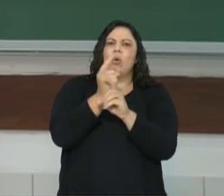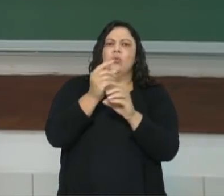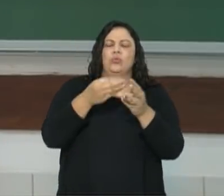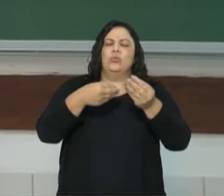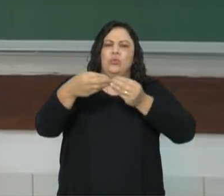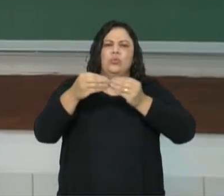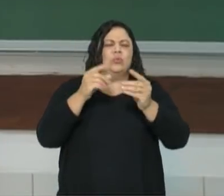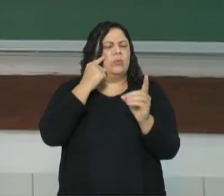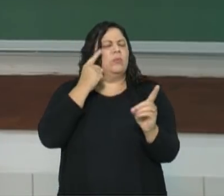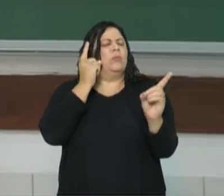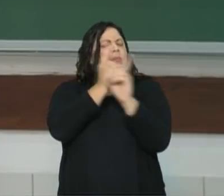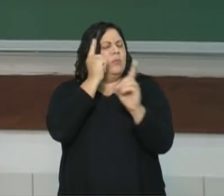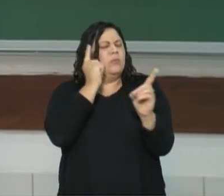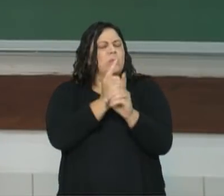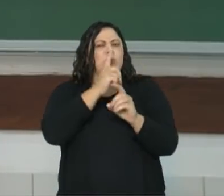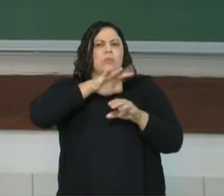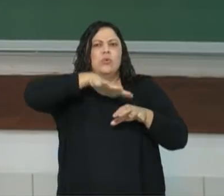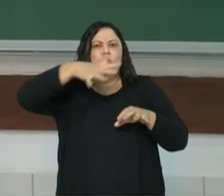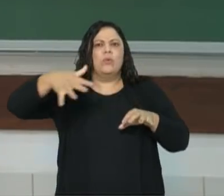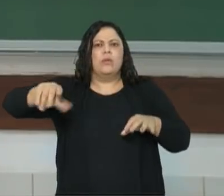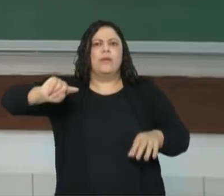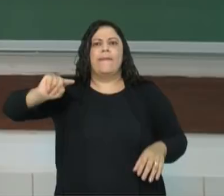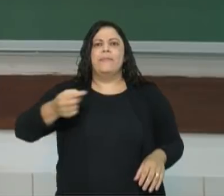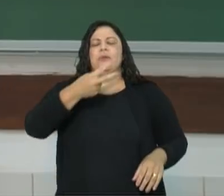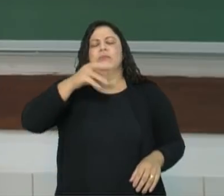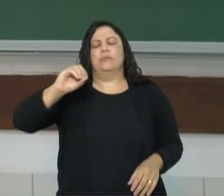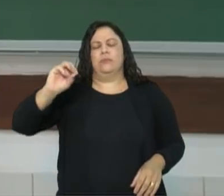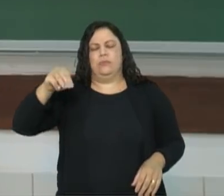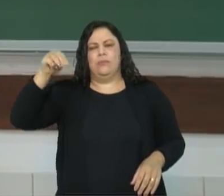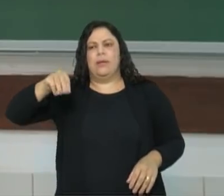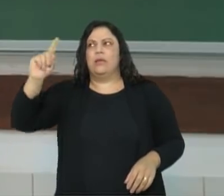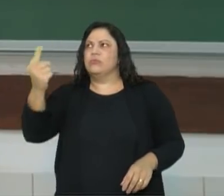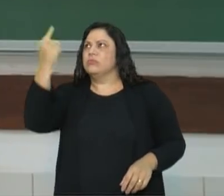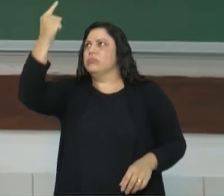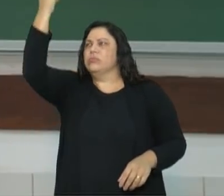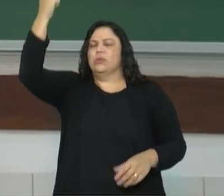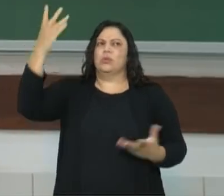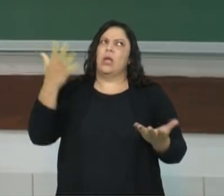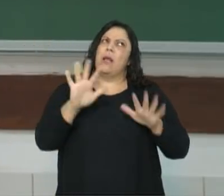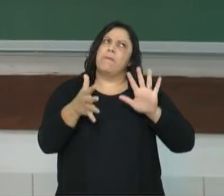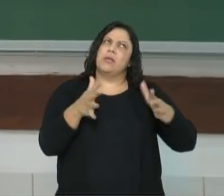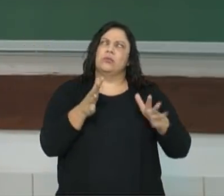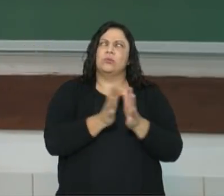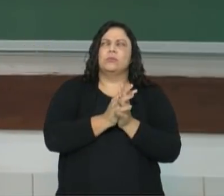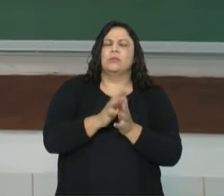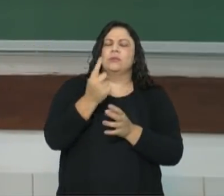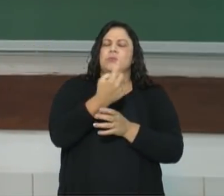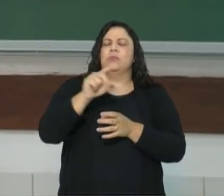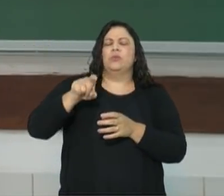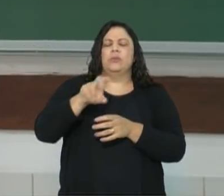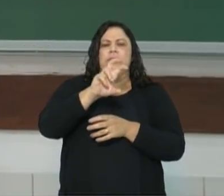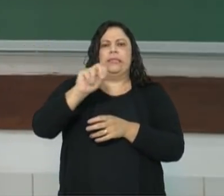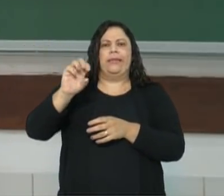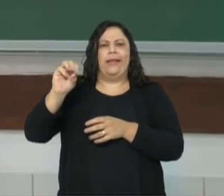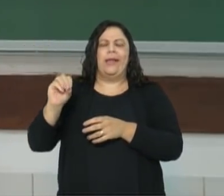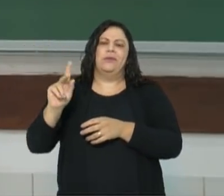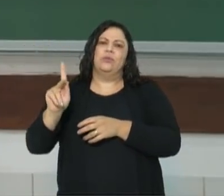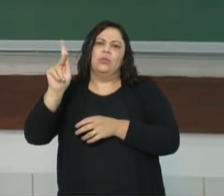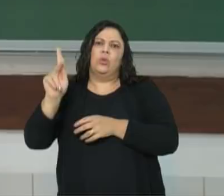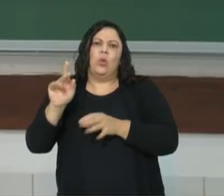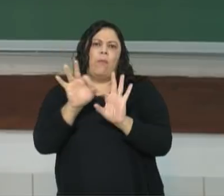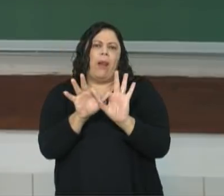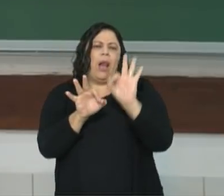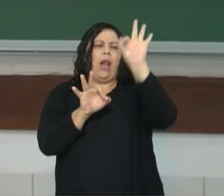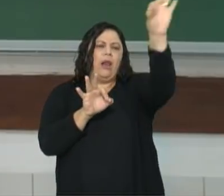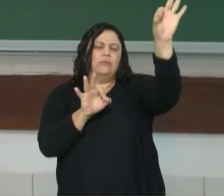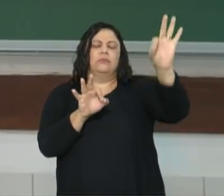A 1.200 metros de altitude, a uns 2.000 quilômetros, não, estou exagerando, uns 1.500 quilômetros de distância